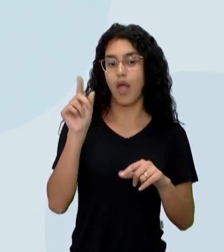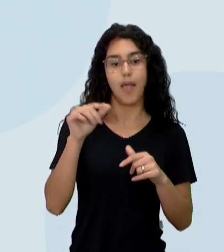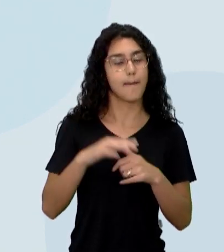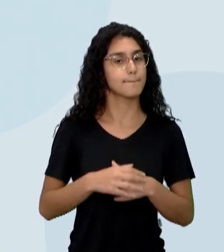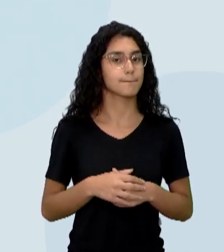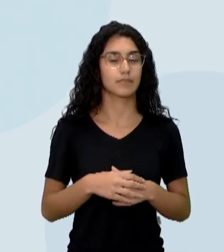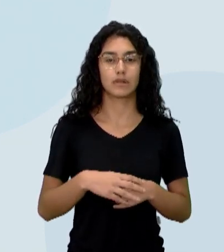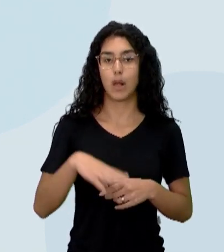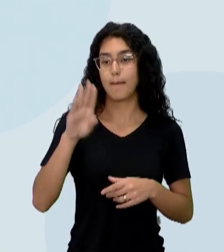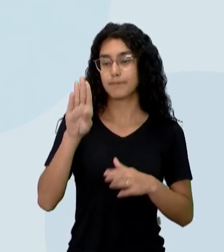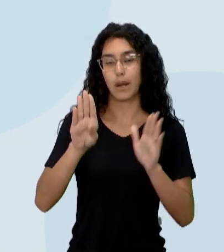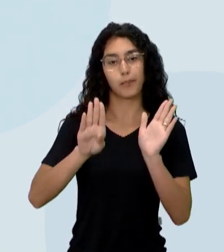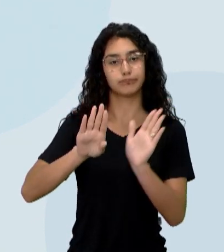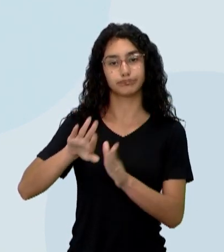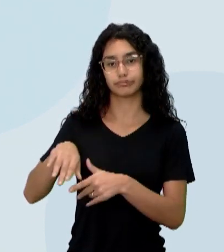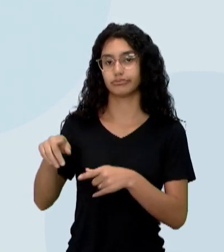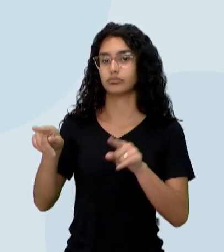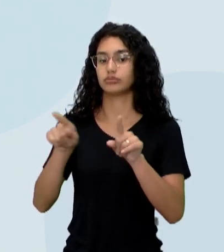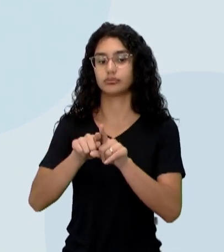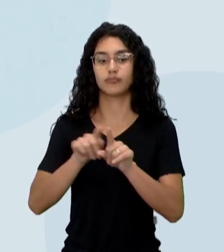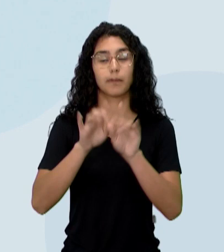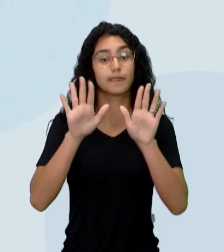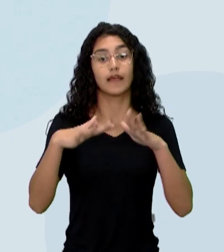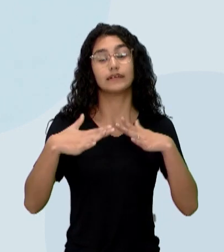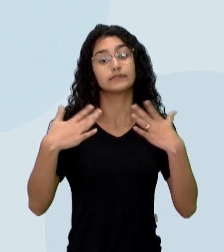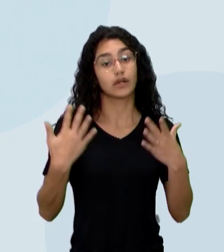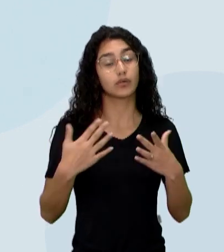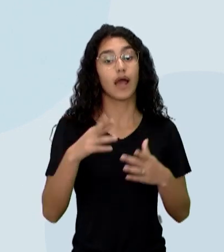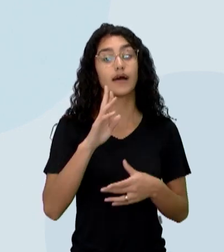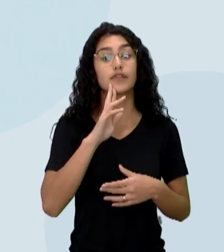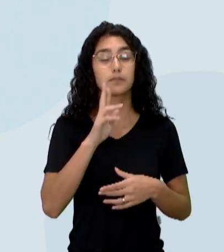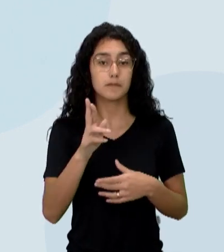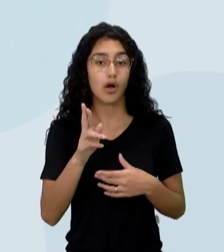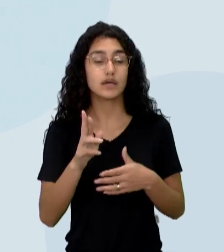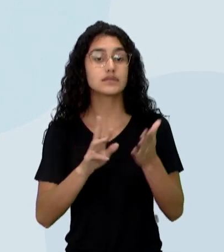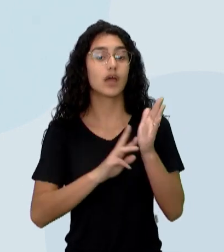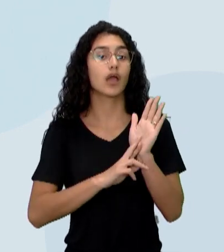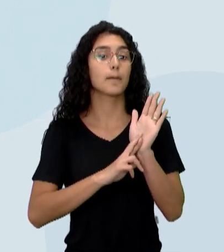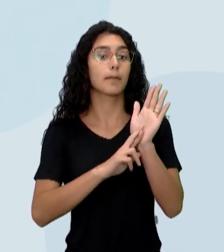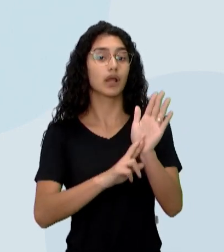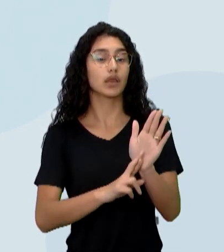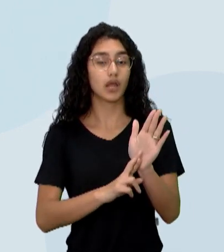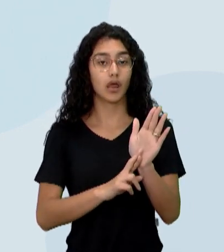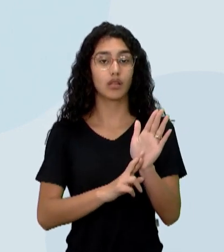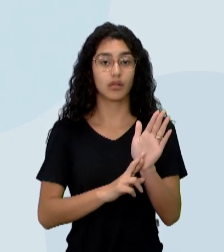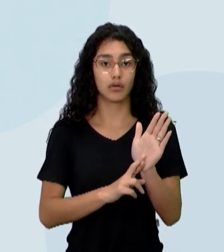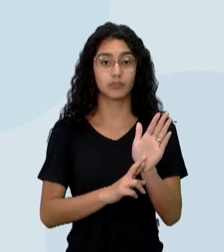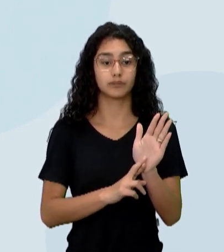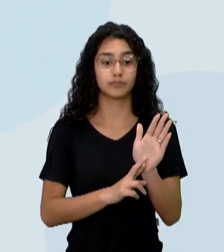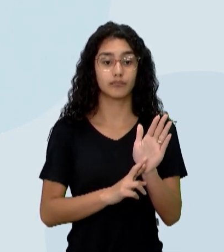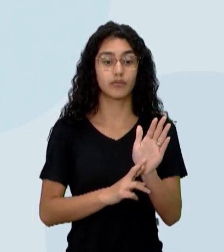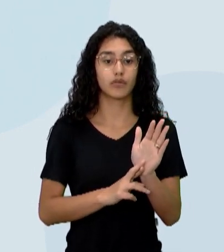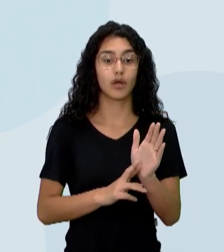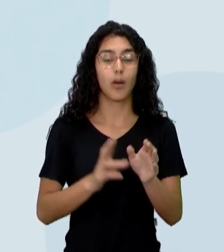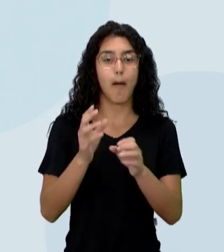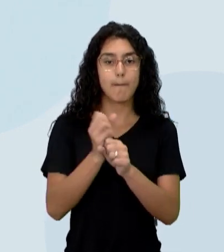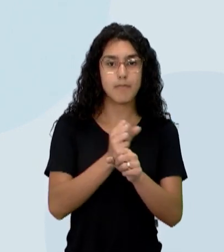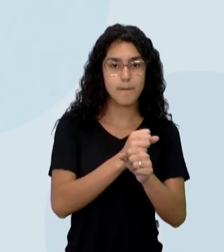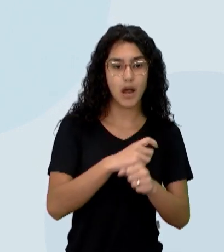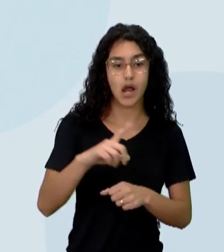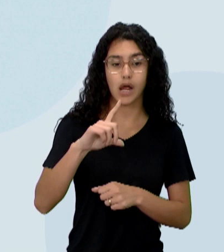de bola eliminada também. Então a alternativa que representa, né, a montagem